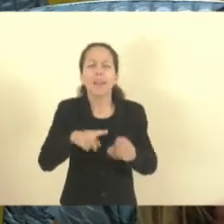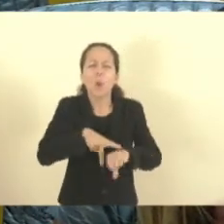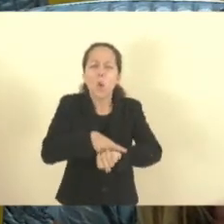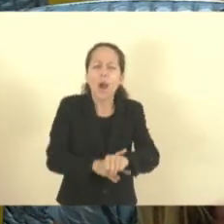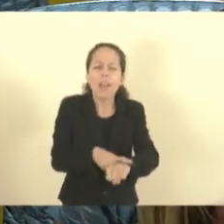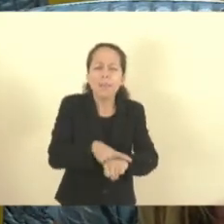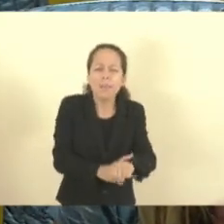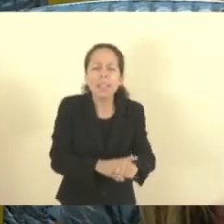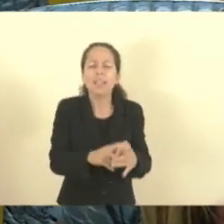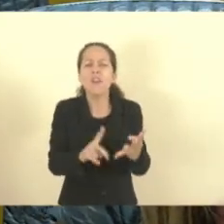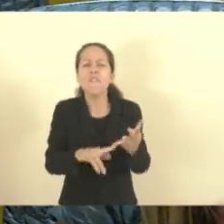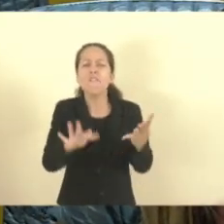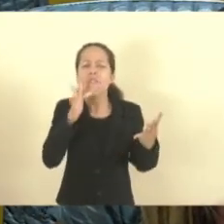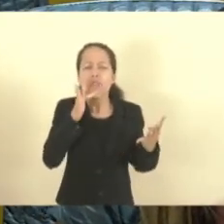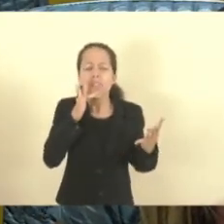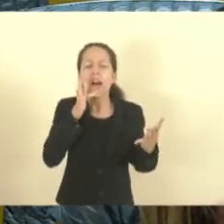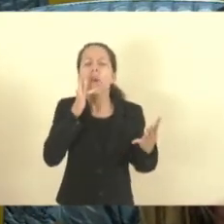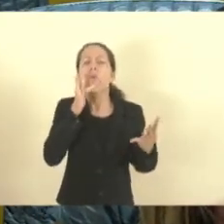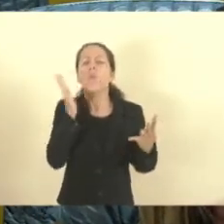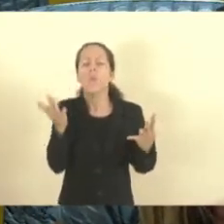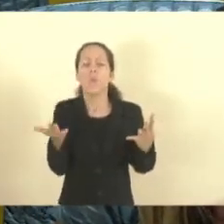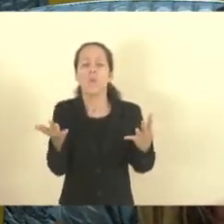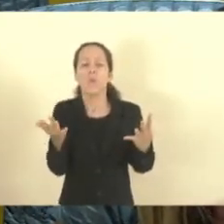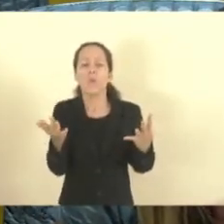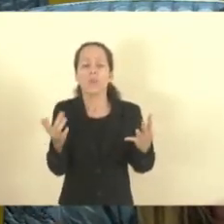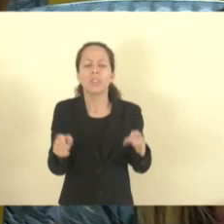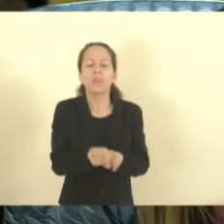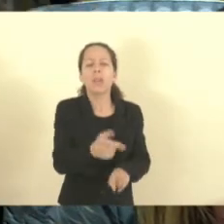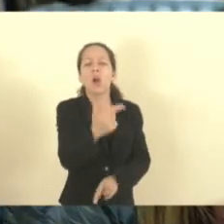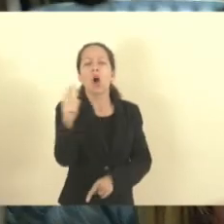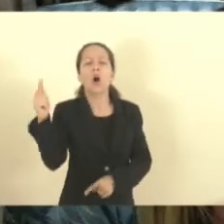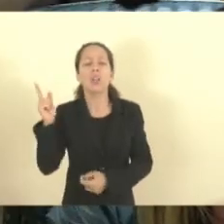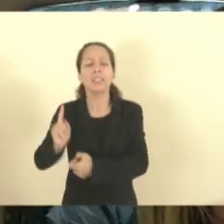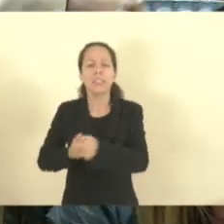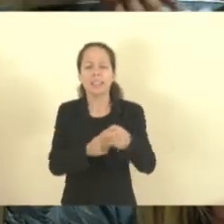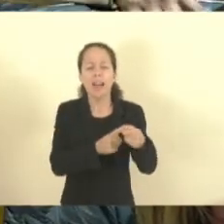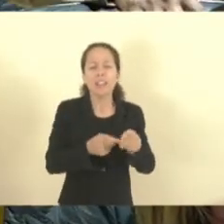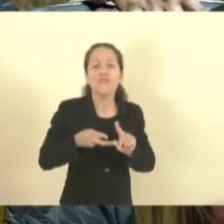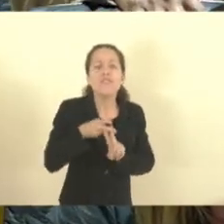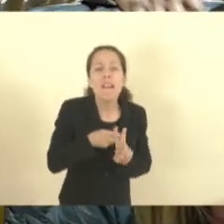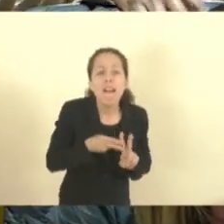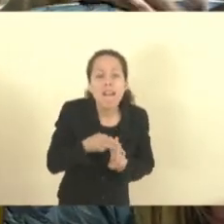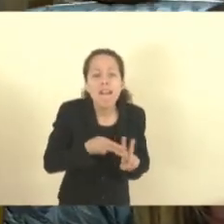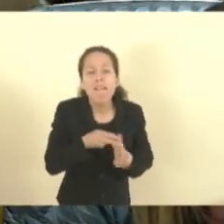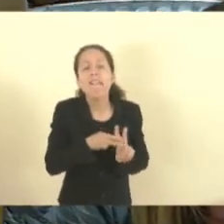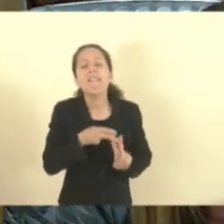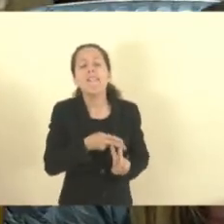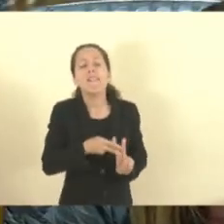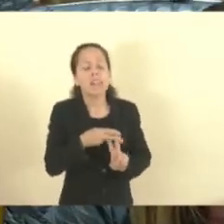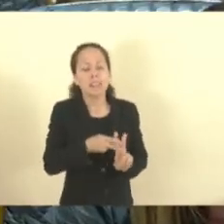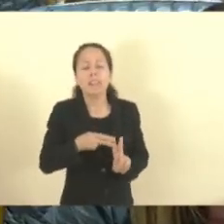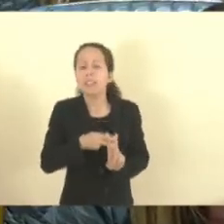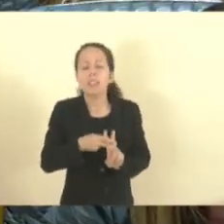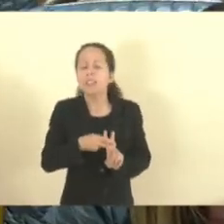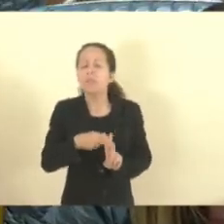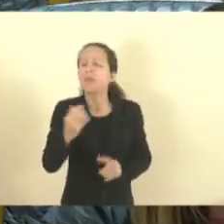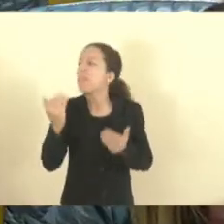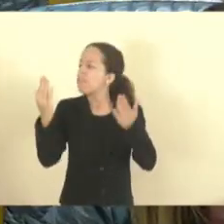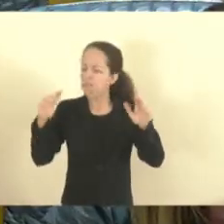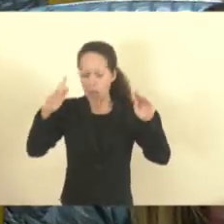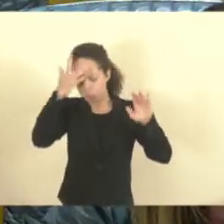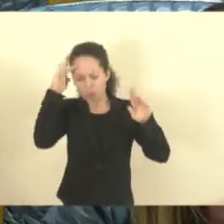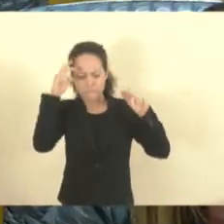Guarapari, Fundão e as demais, Viana, só a Serra Fora. Por